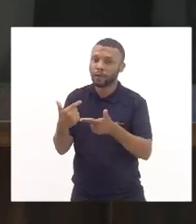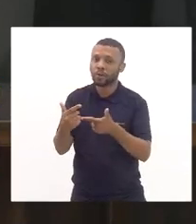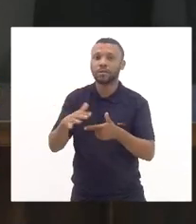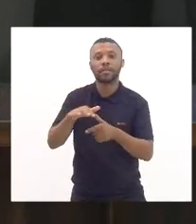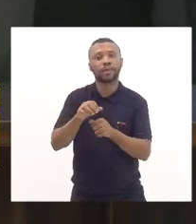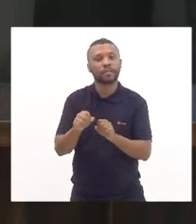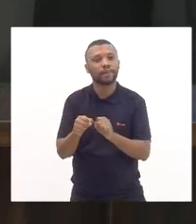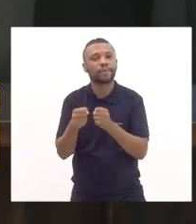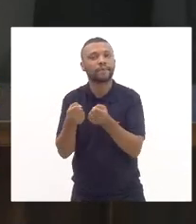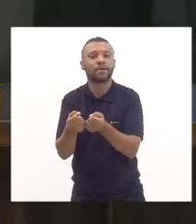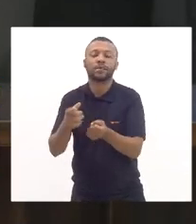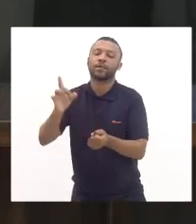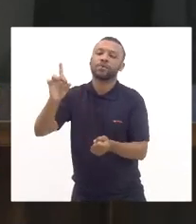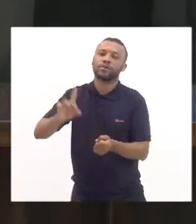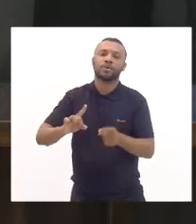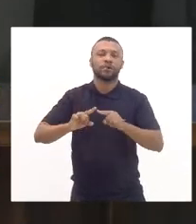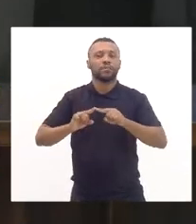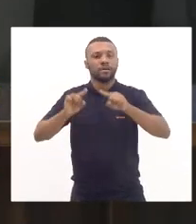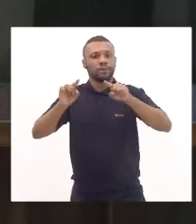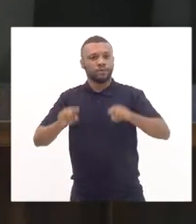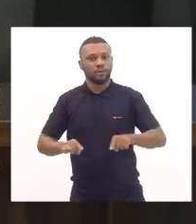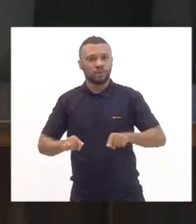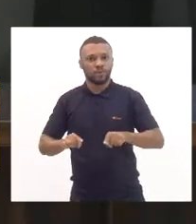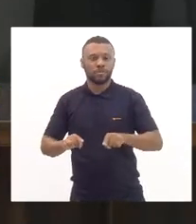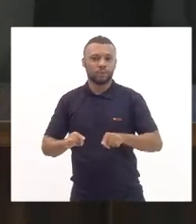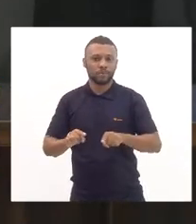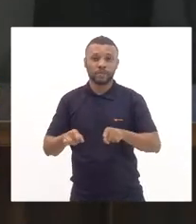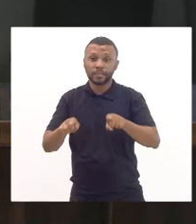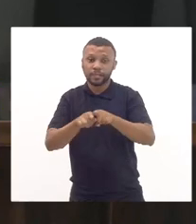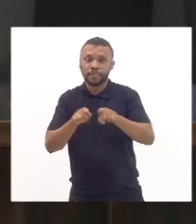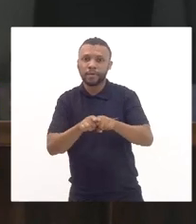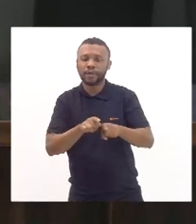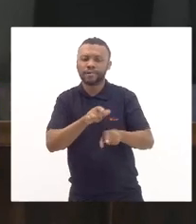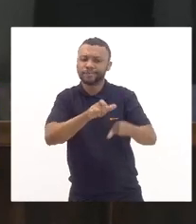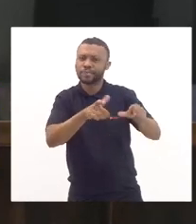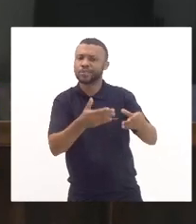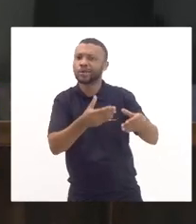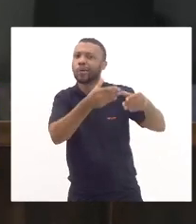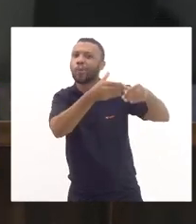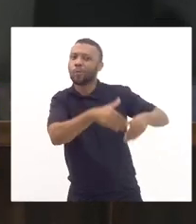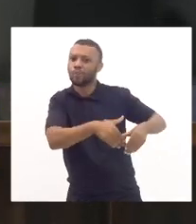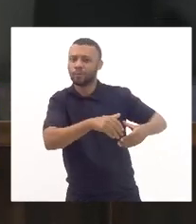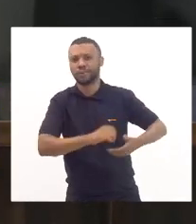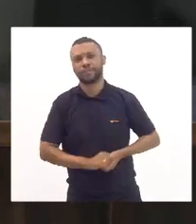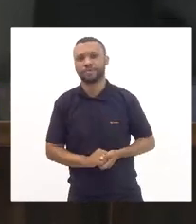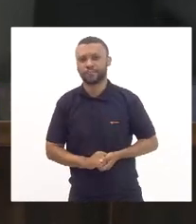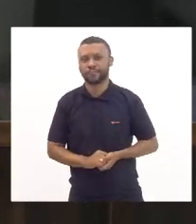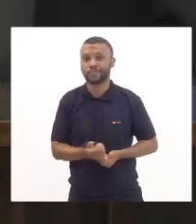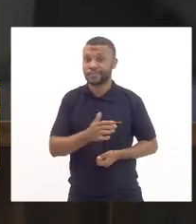defesa dos direitos dos servidores e concurseiros no âmbito do Estado.